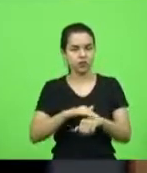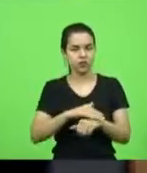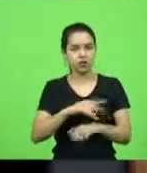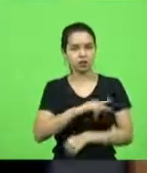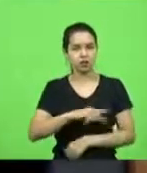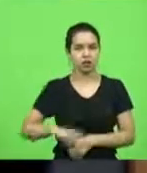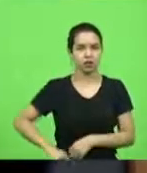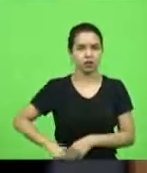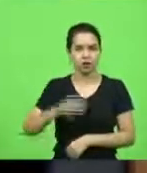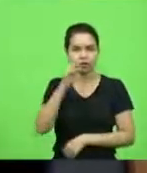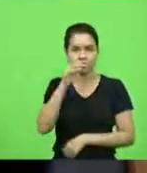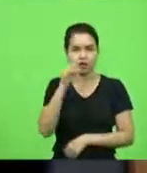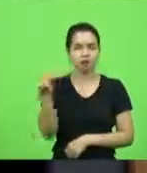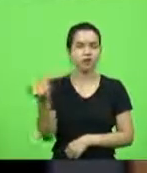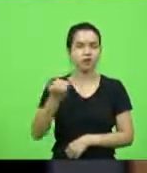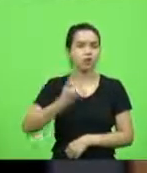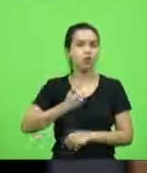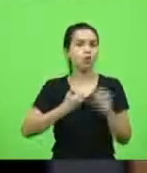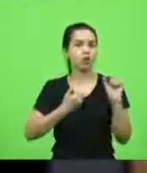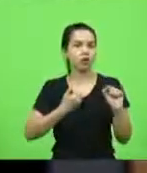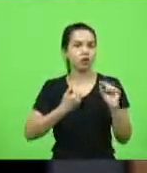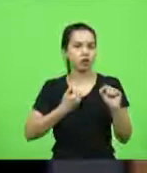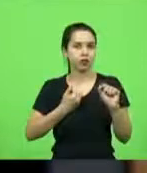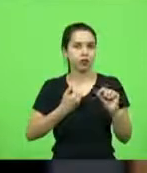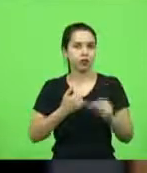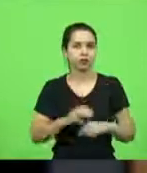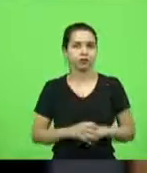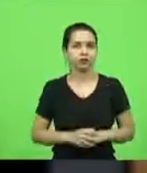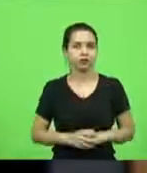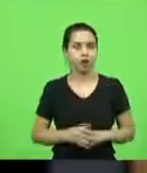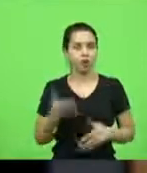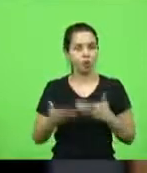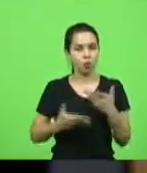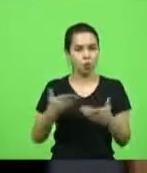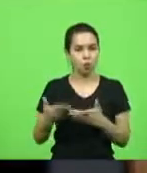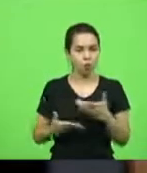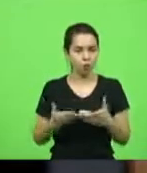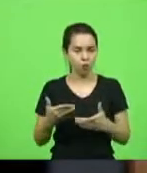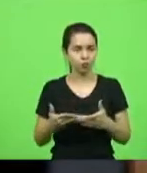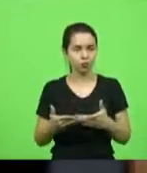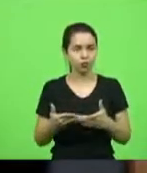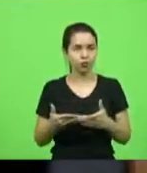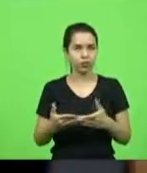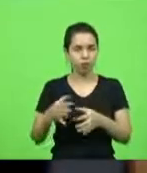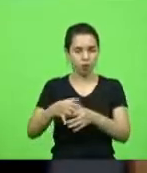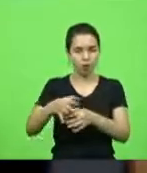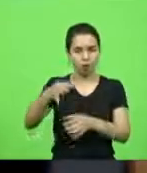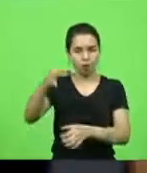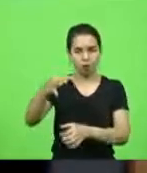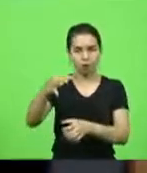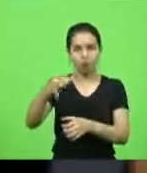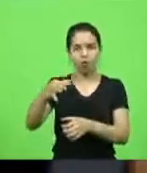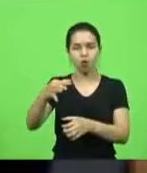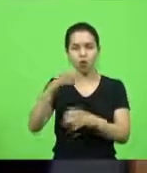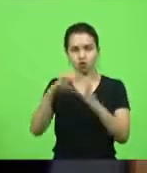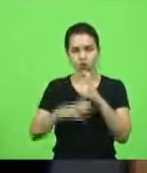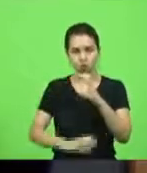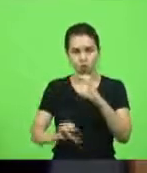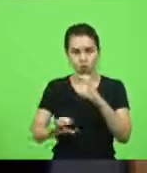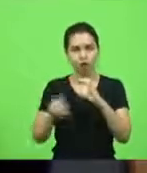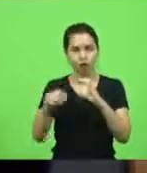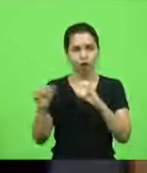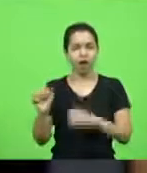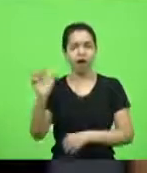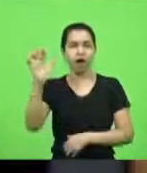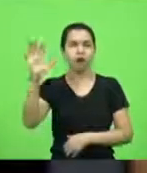da casa ela me diz o seguinte que para tratar um copo de esgoto é mais caro que tratar